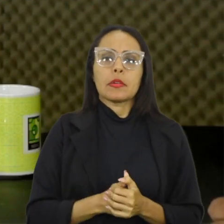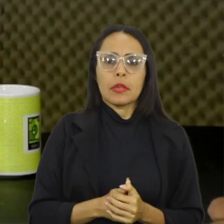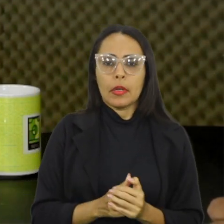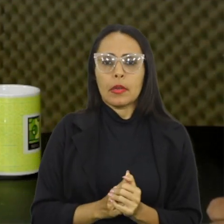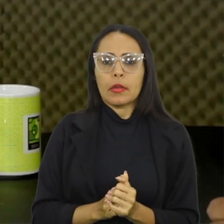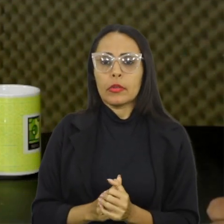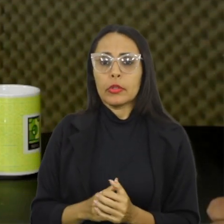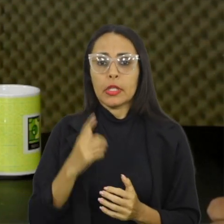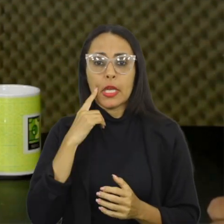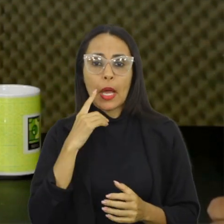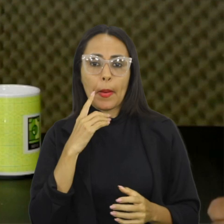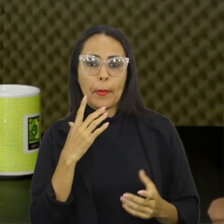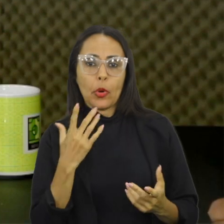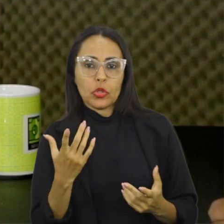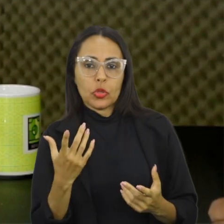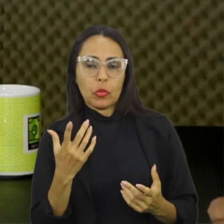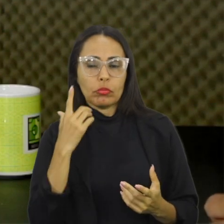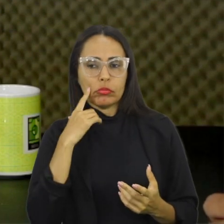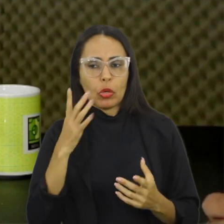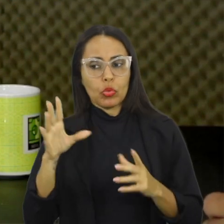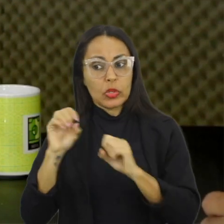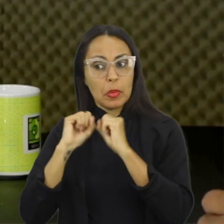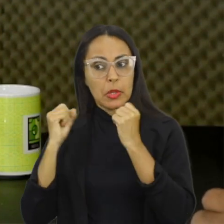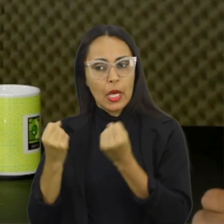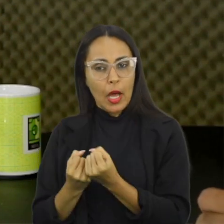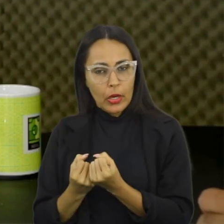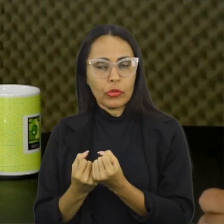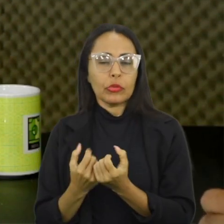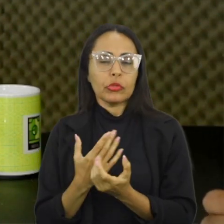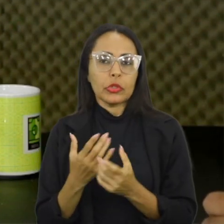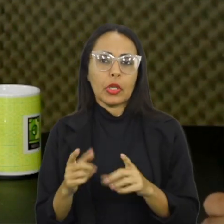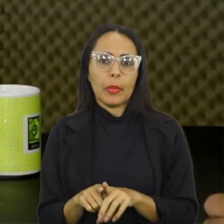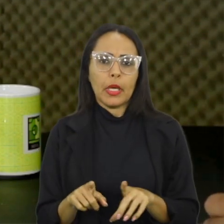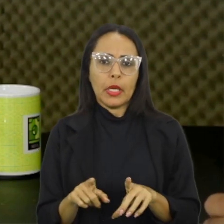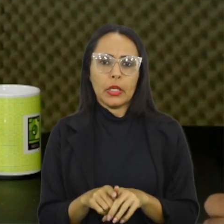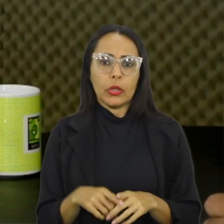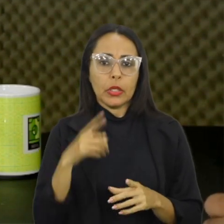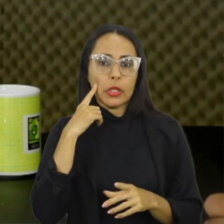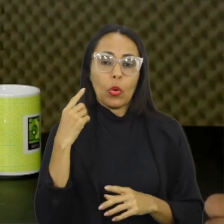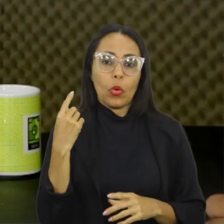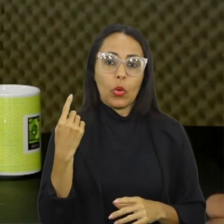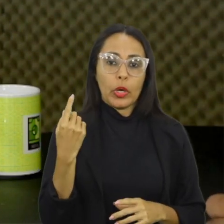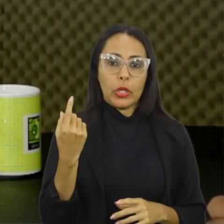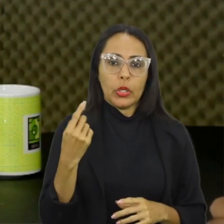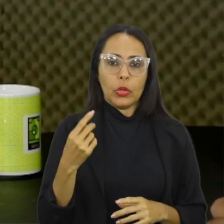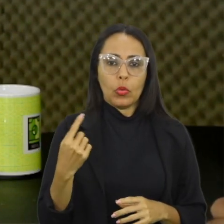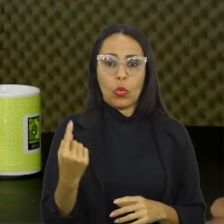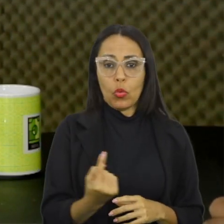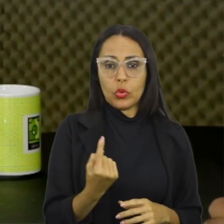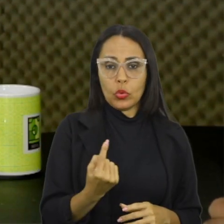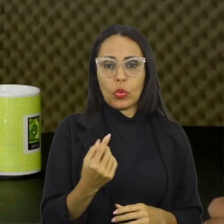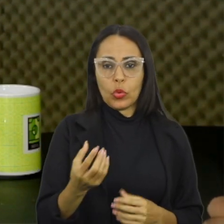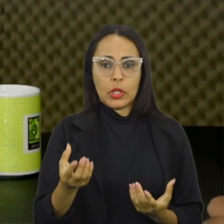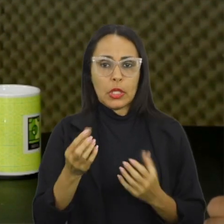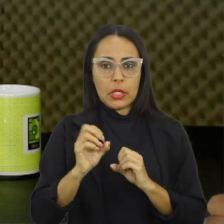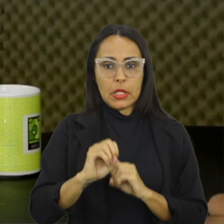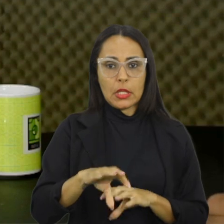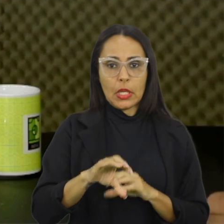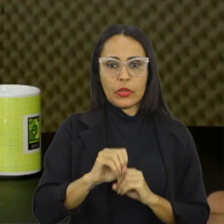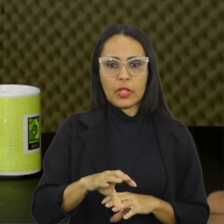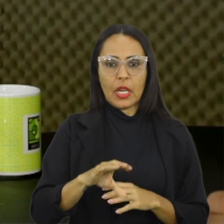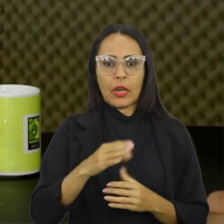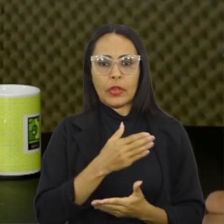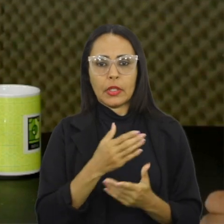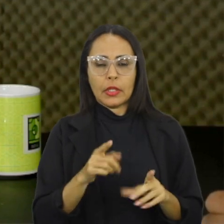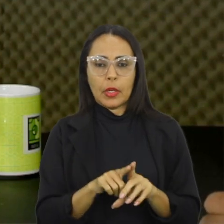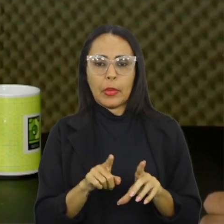mim a coisa dos seminários teológicos, né? E o único seminário que ensinava música era o Seminário Teológico Batista